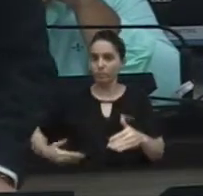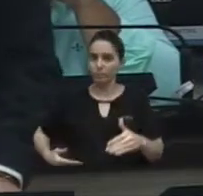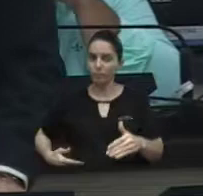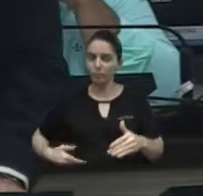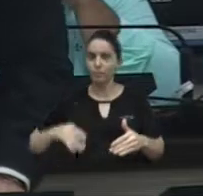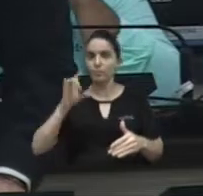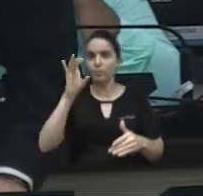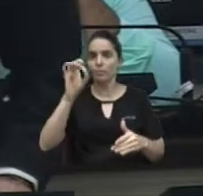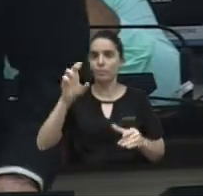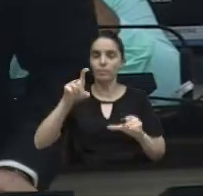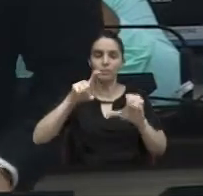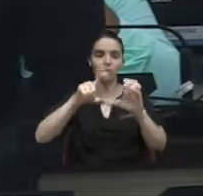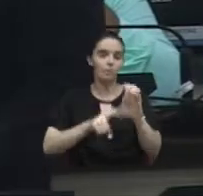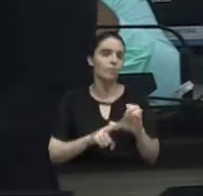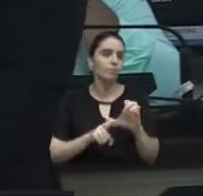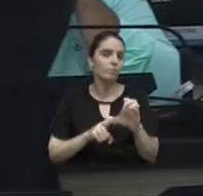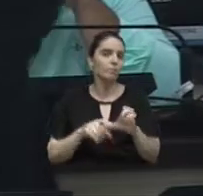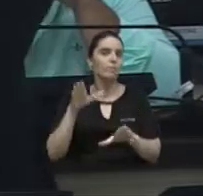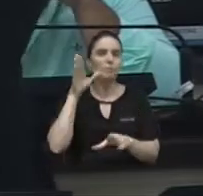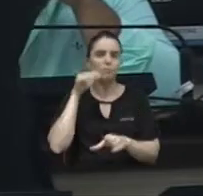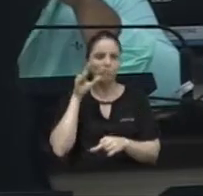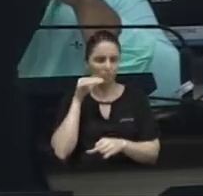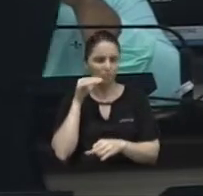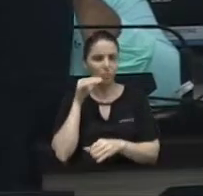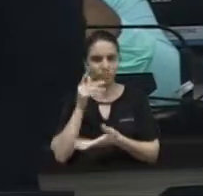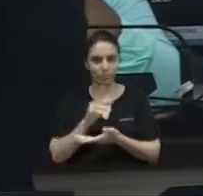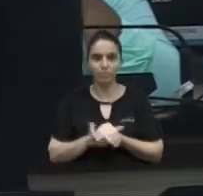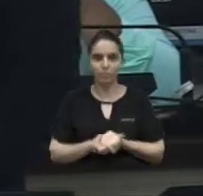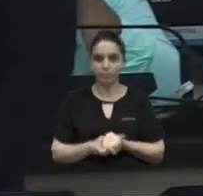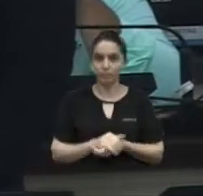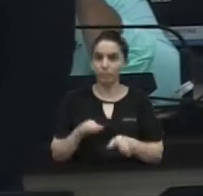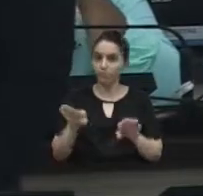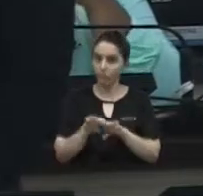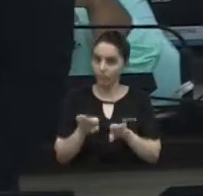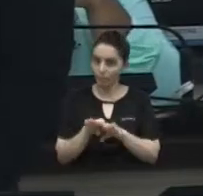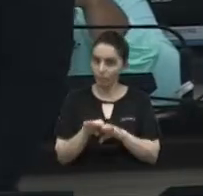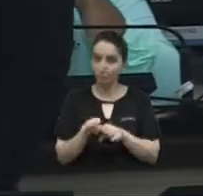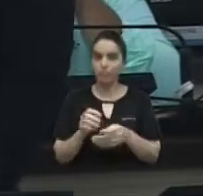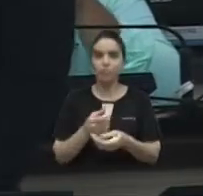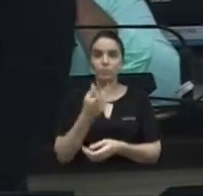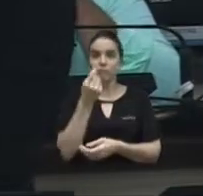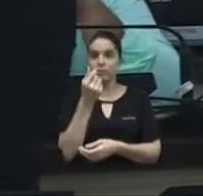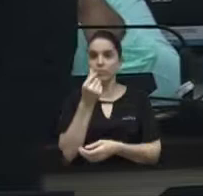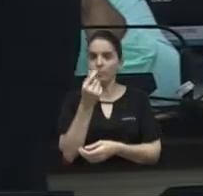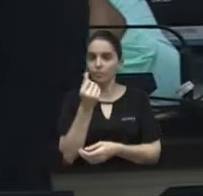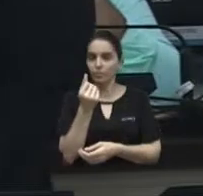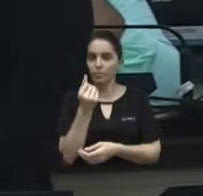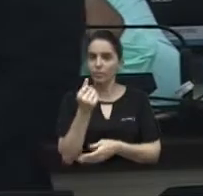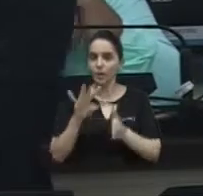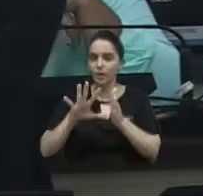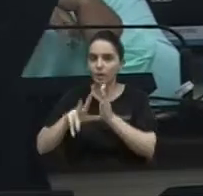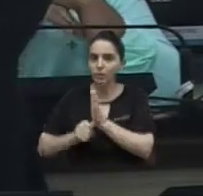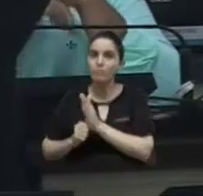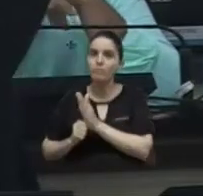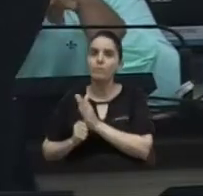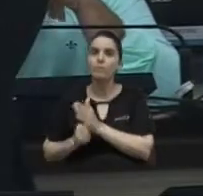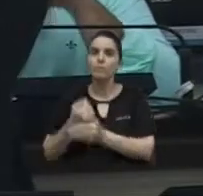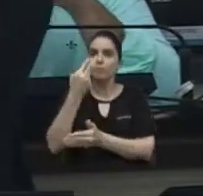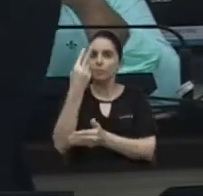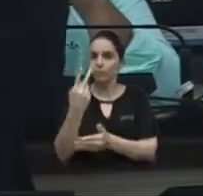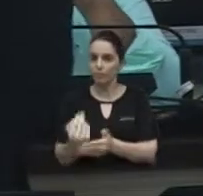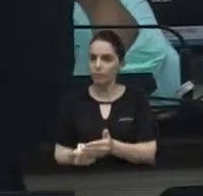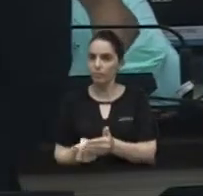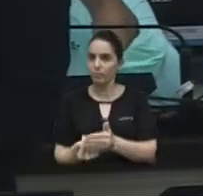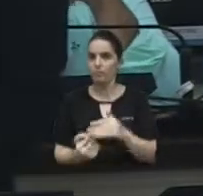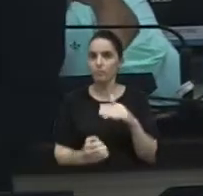emprego e como máquina para enriquecimento ilícito, tal como as empresas públicas têm sido